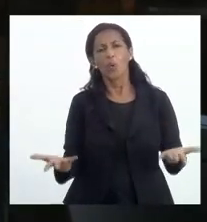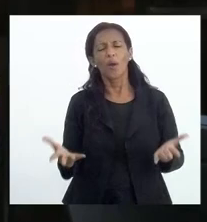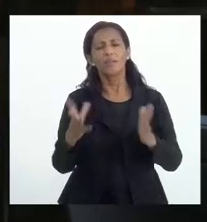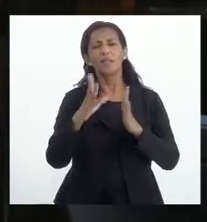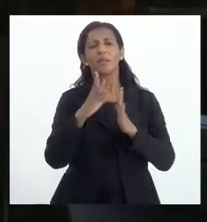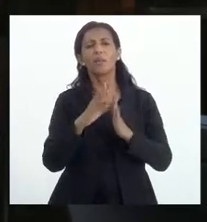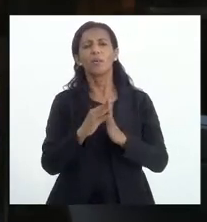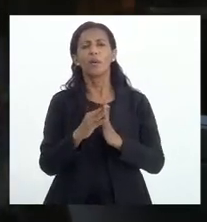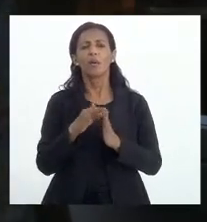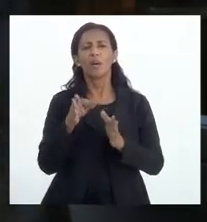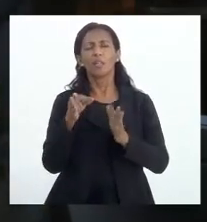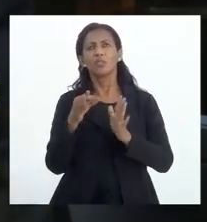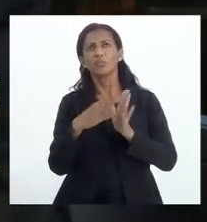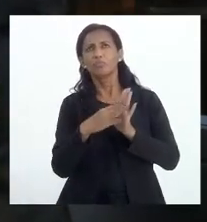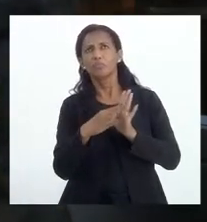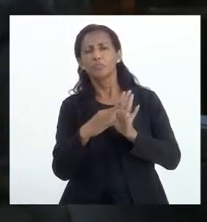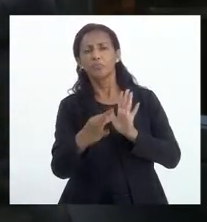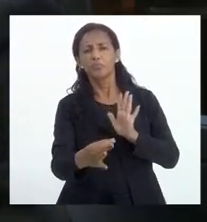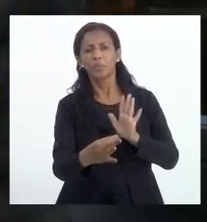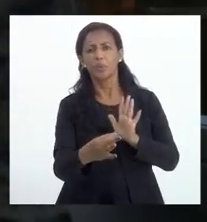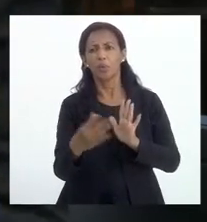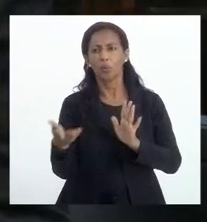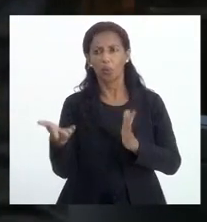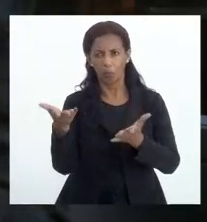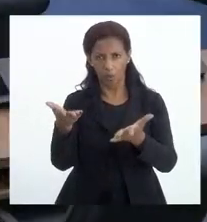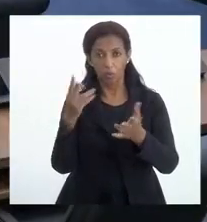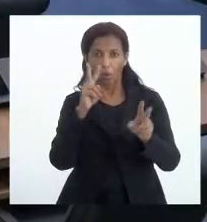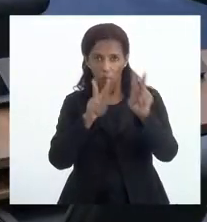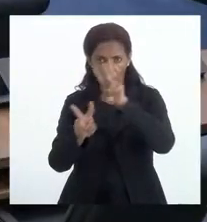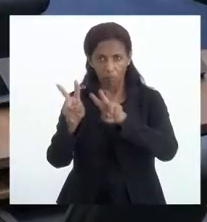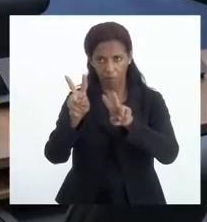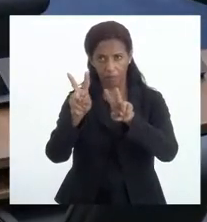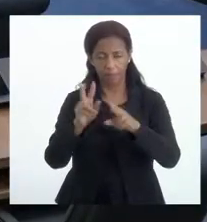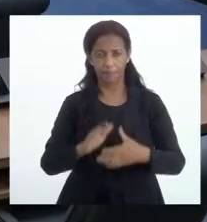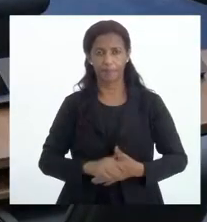considerações em relação a isso? Tese, vai passando para eles verem e eu vou